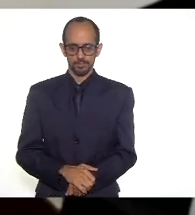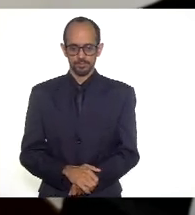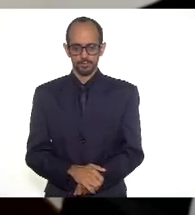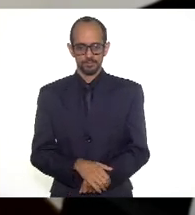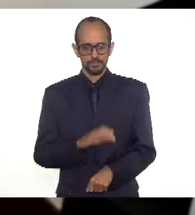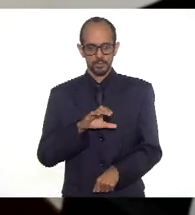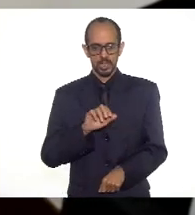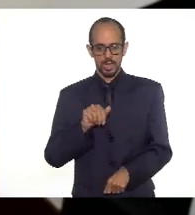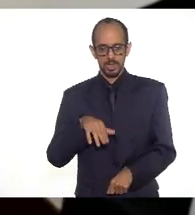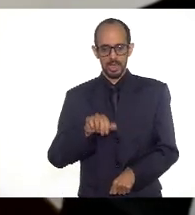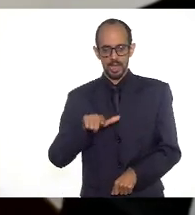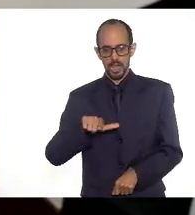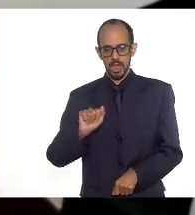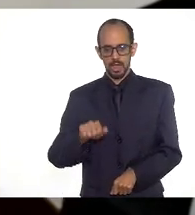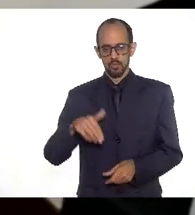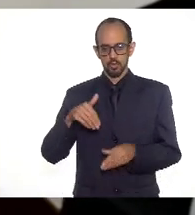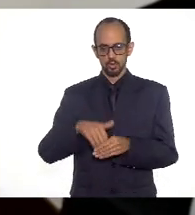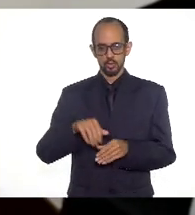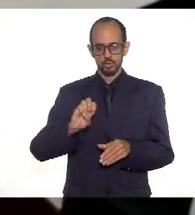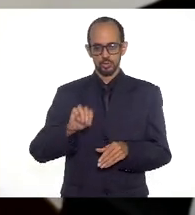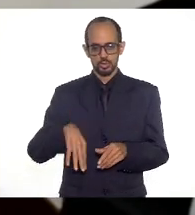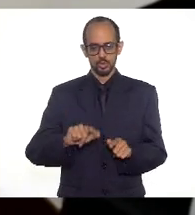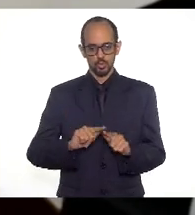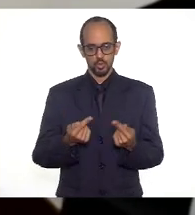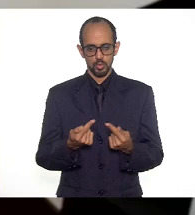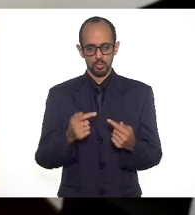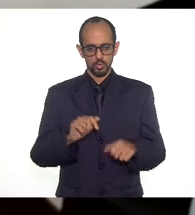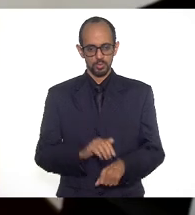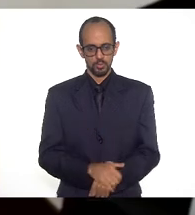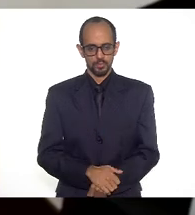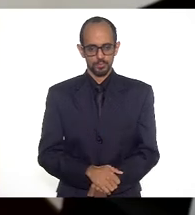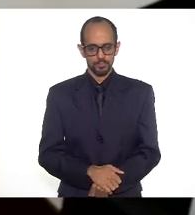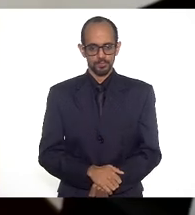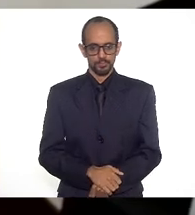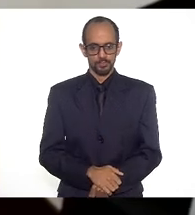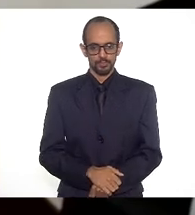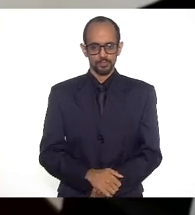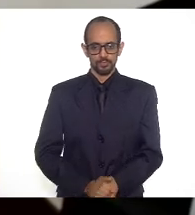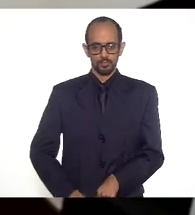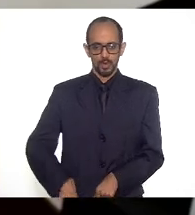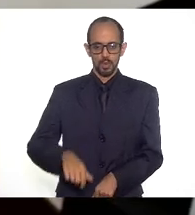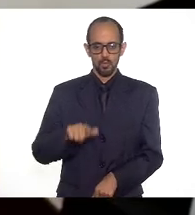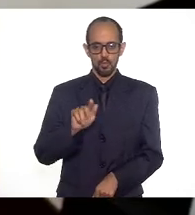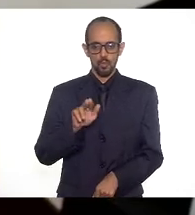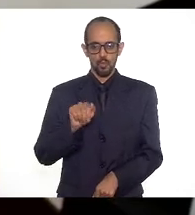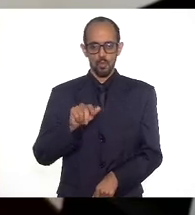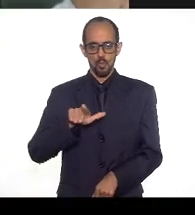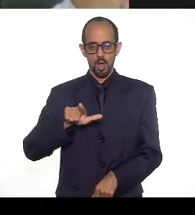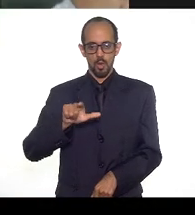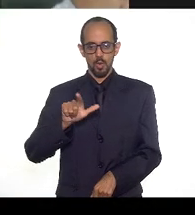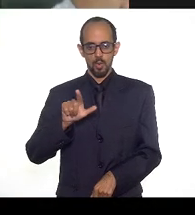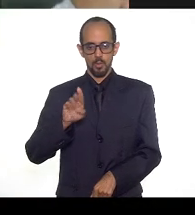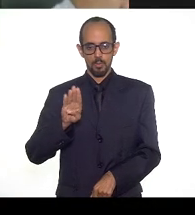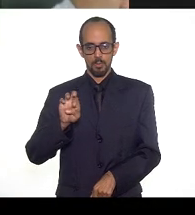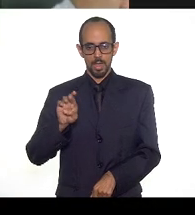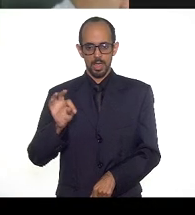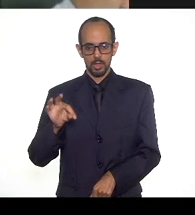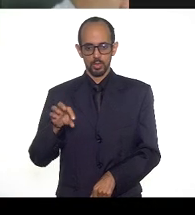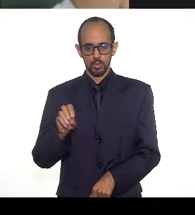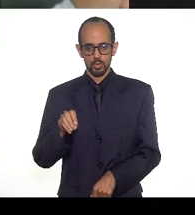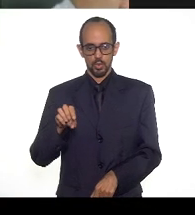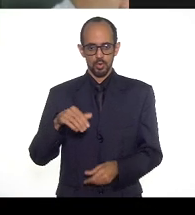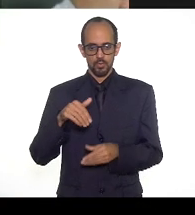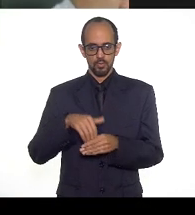Deputado Márcio Canella votou sim no grupo. Deputado Márcio Gualberto. Votou sim.